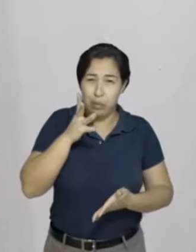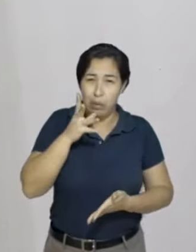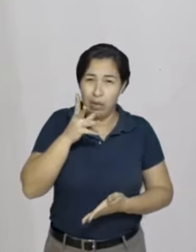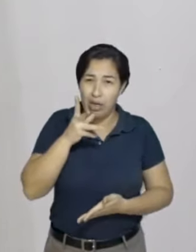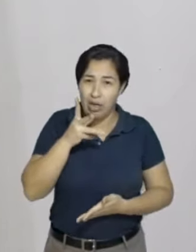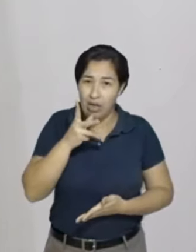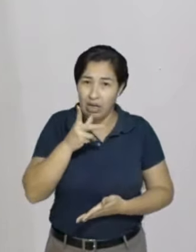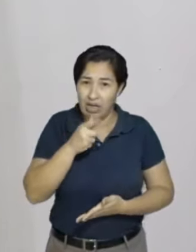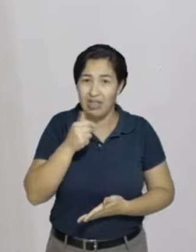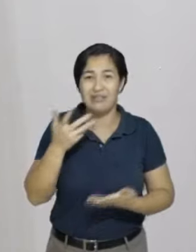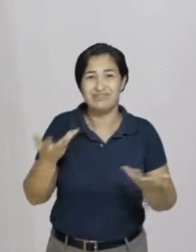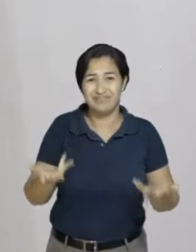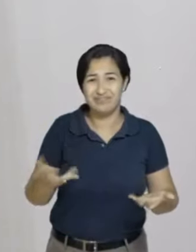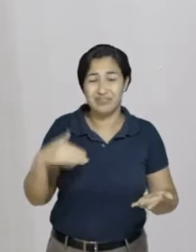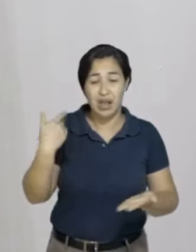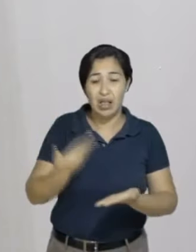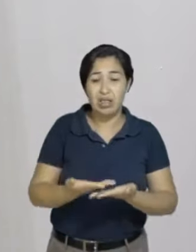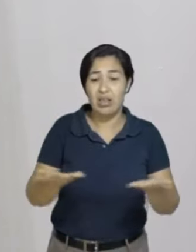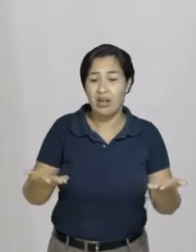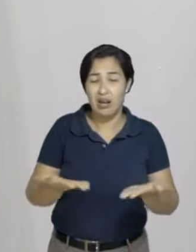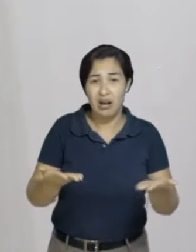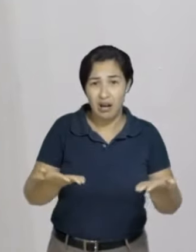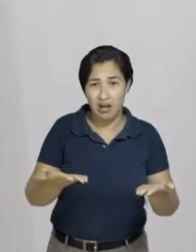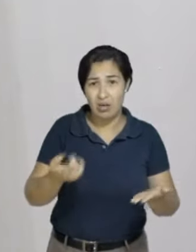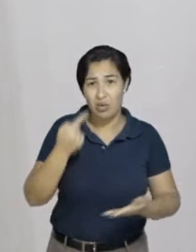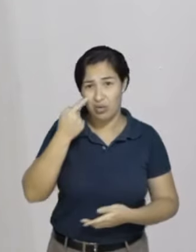isso que vimos Até recentemente